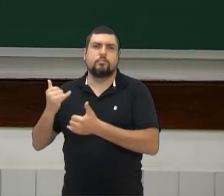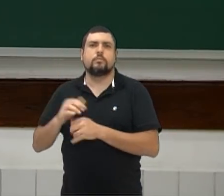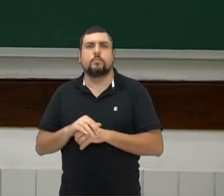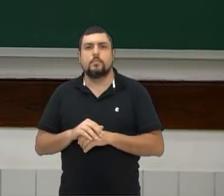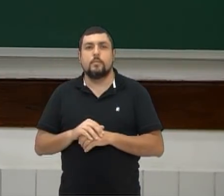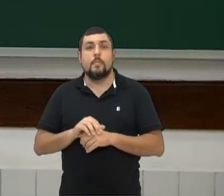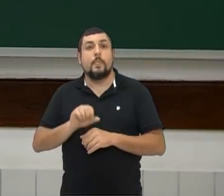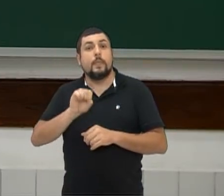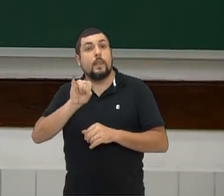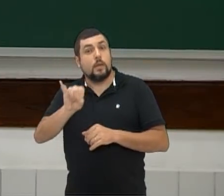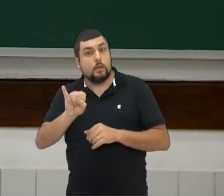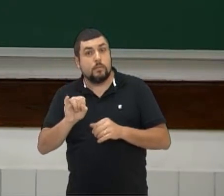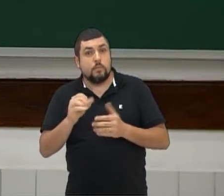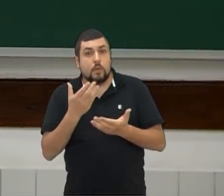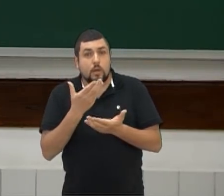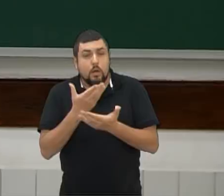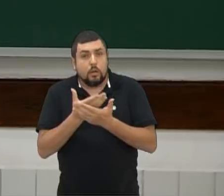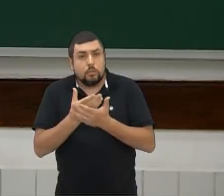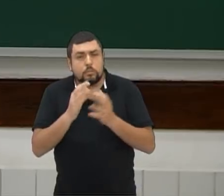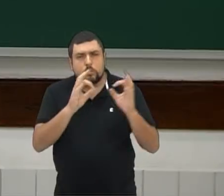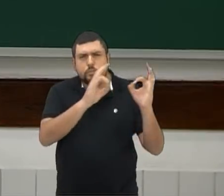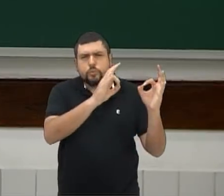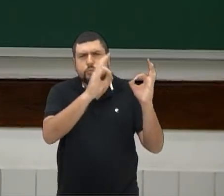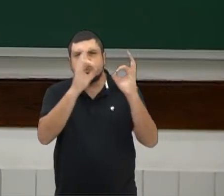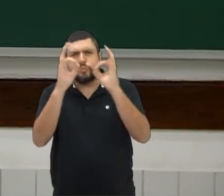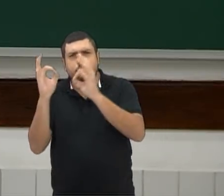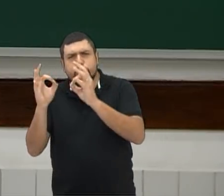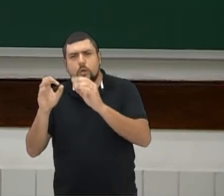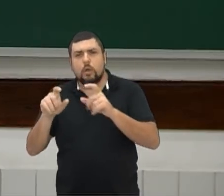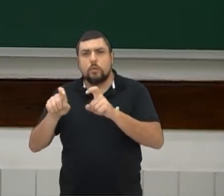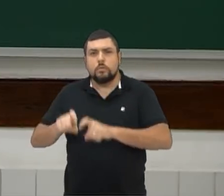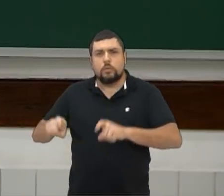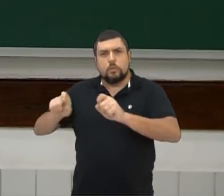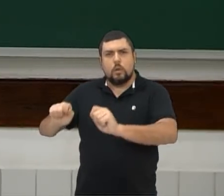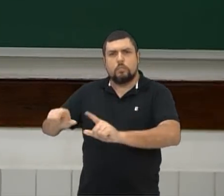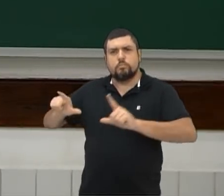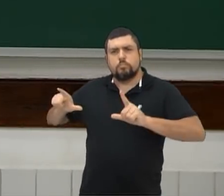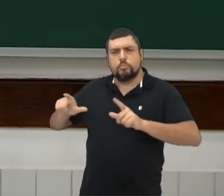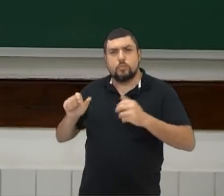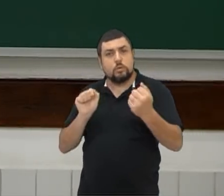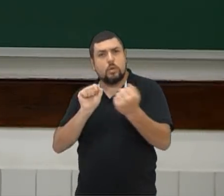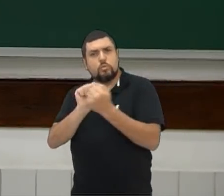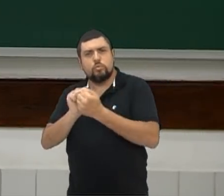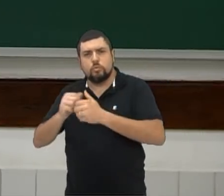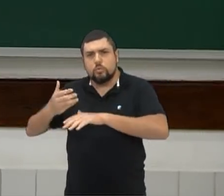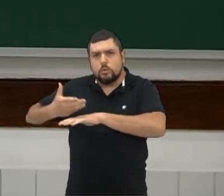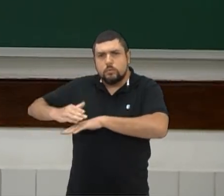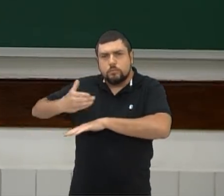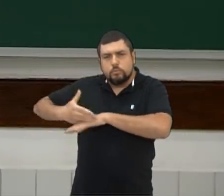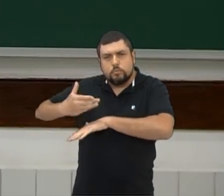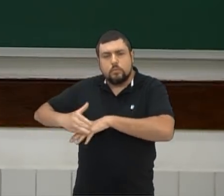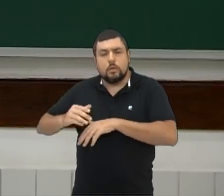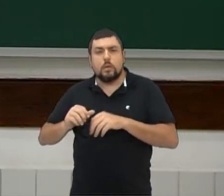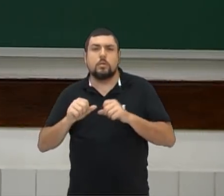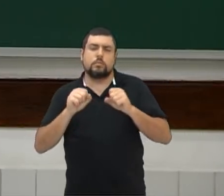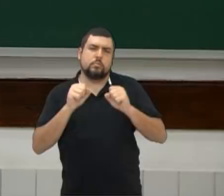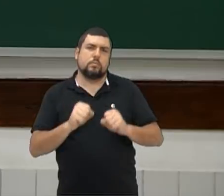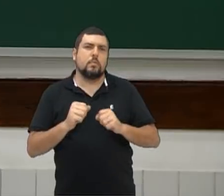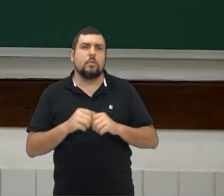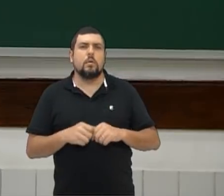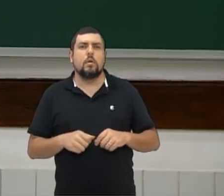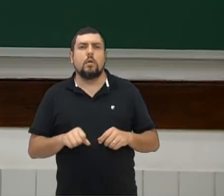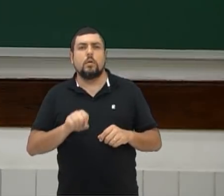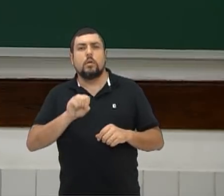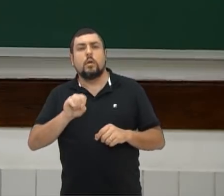o site durante a aula, acesse o site e explore bastante a ferramenta. Quem não tem a opção, baixe no celular